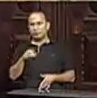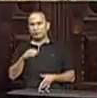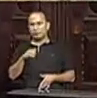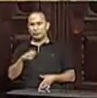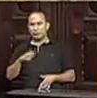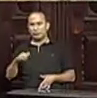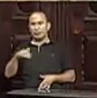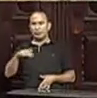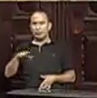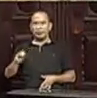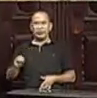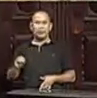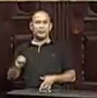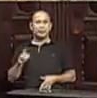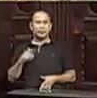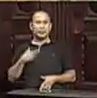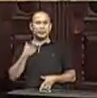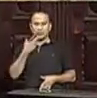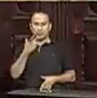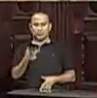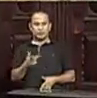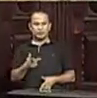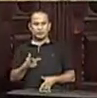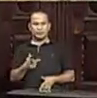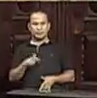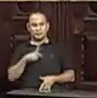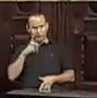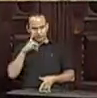maio, mas nós vamos ser vitoriosos, porque a justiça tem que ser